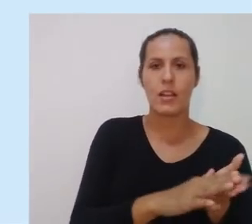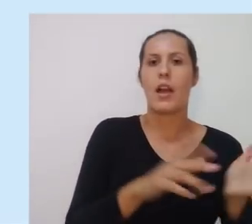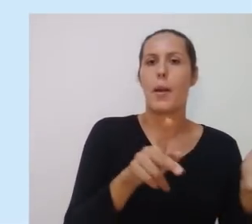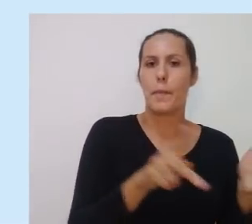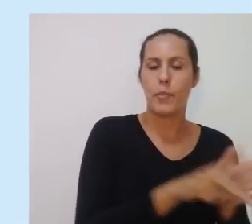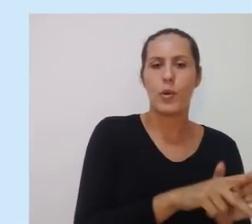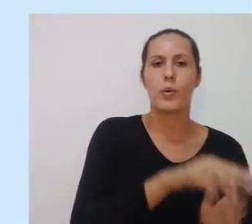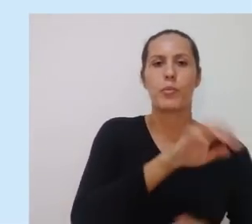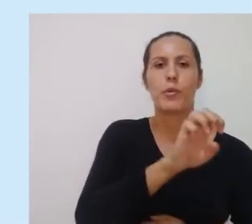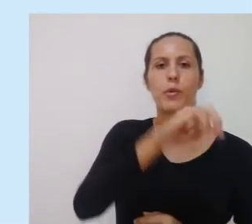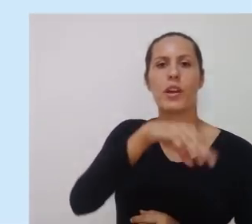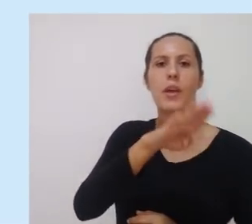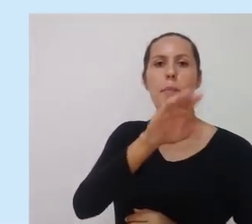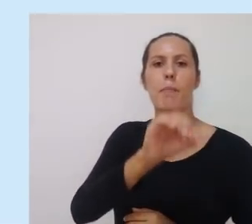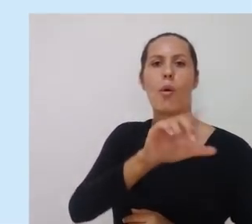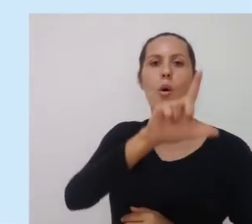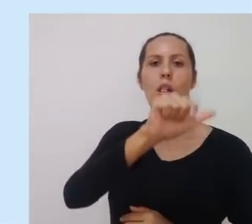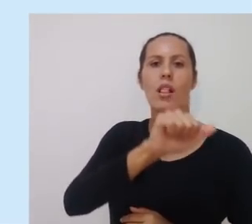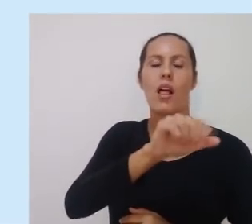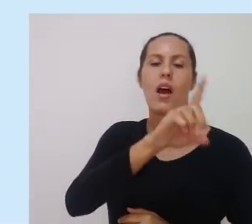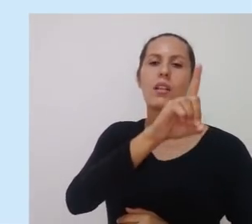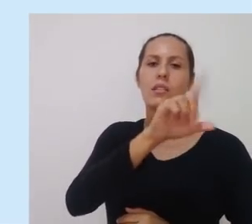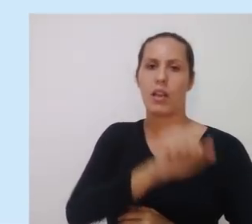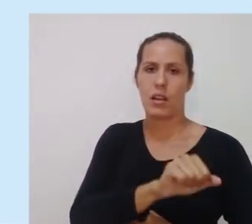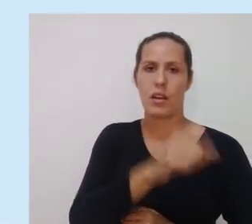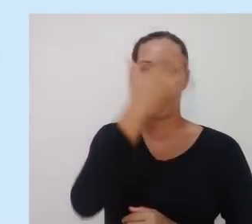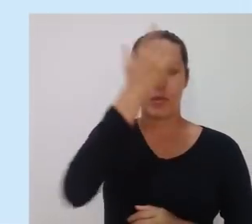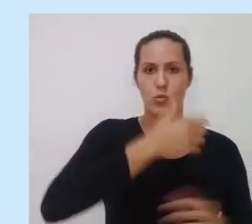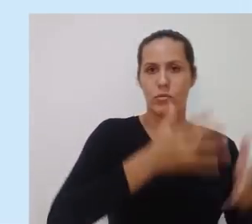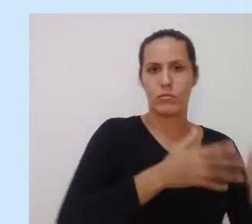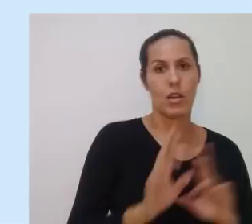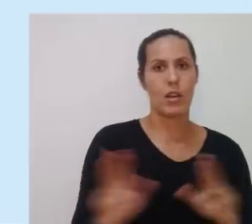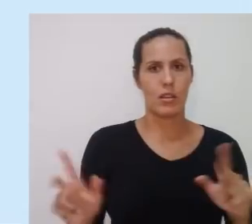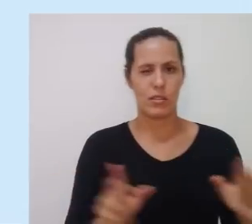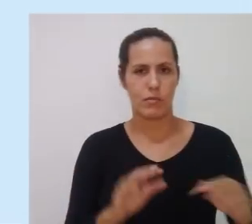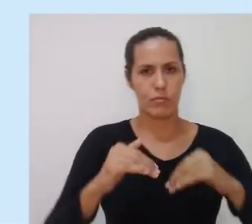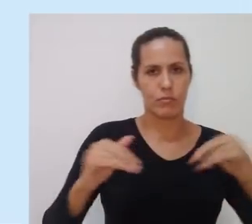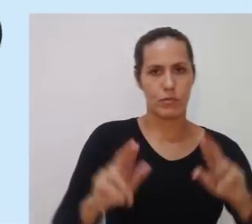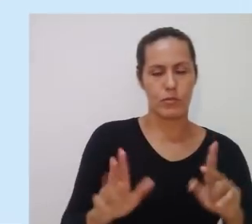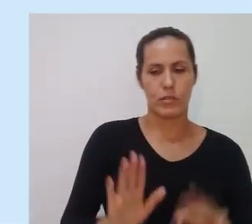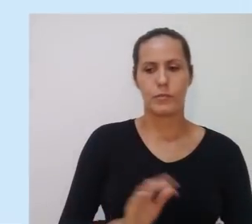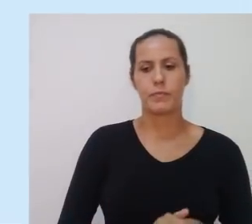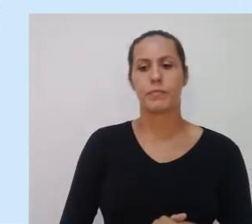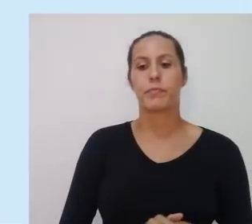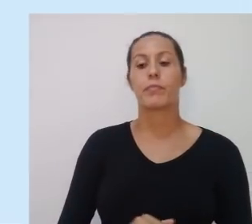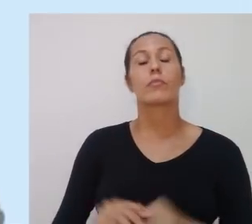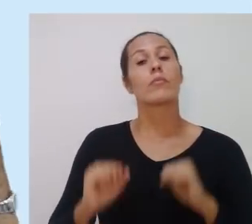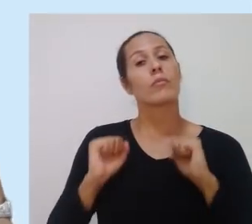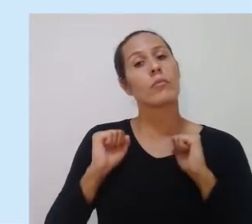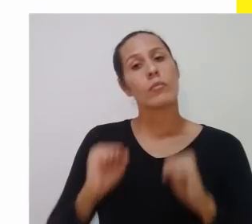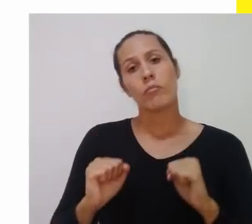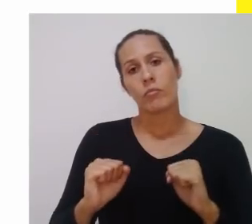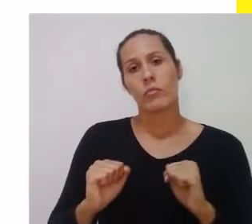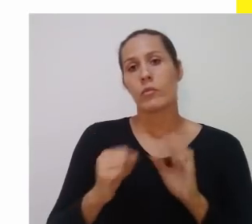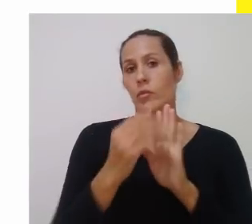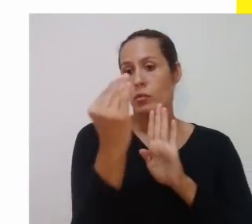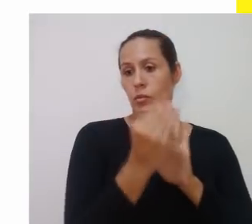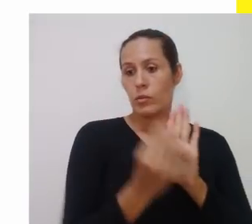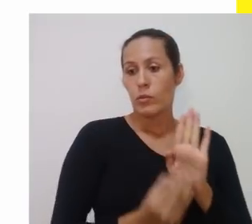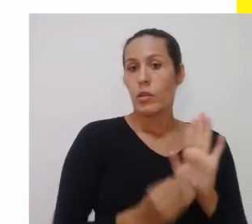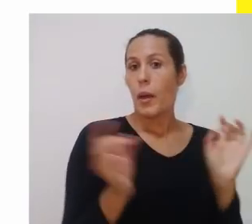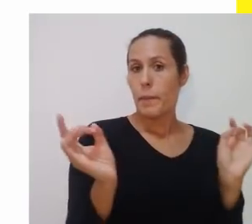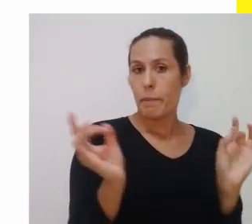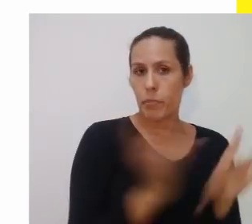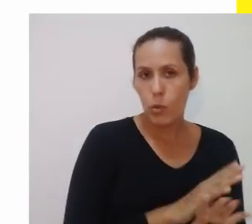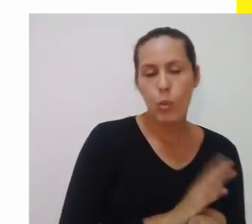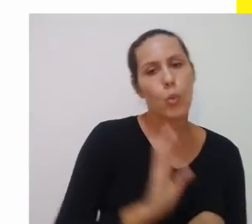pandeiro é mais ligado à embolada. Existem essas diferenças aí entre eles. Voltando para a tela. Pode